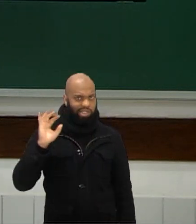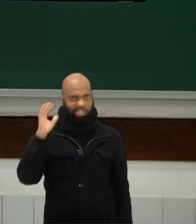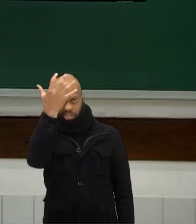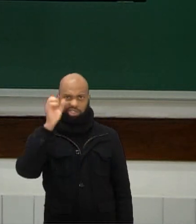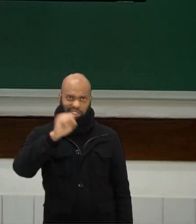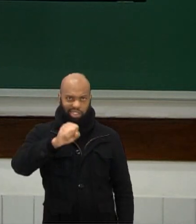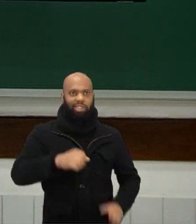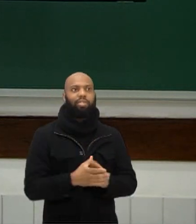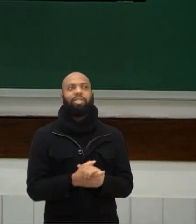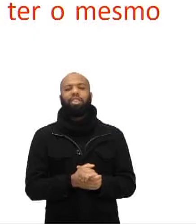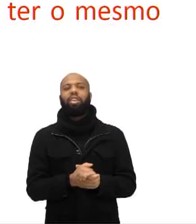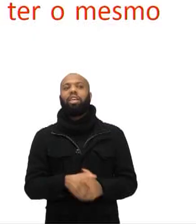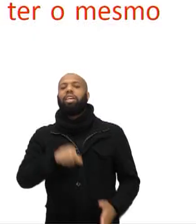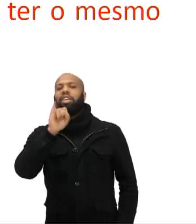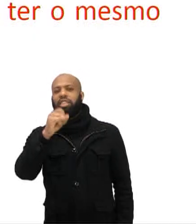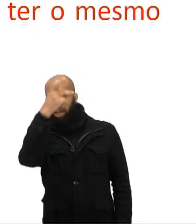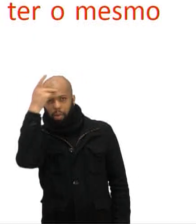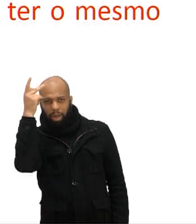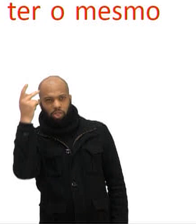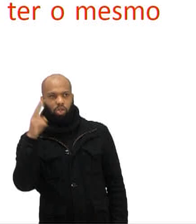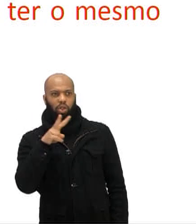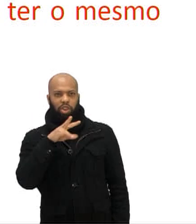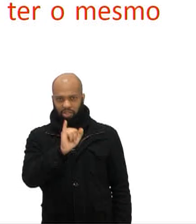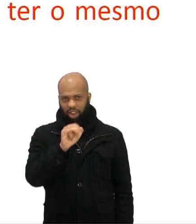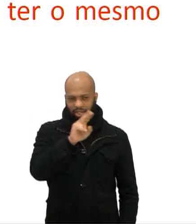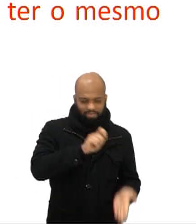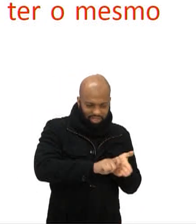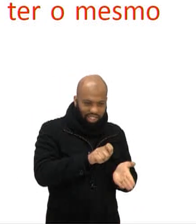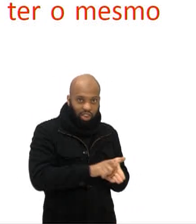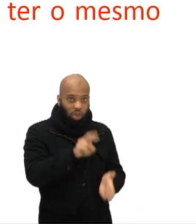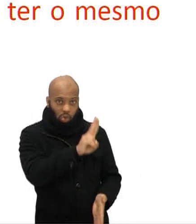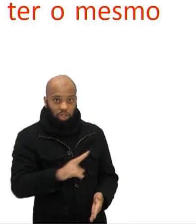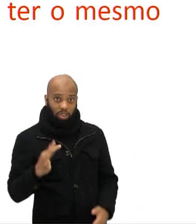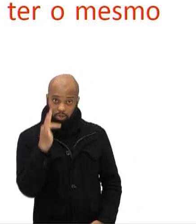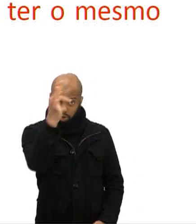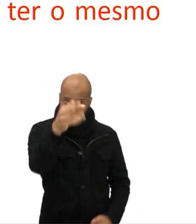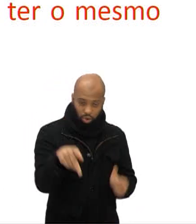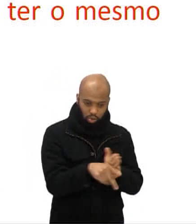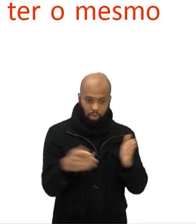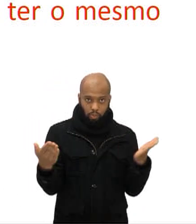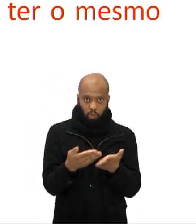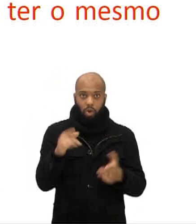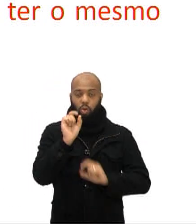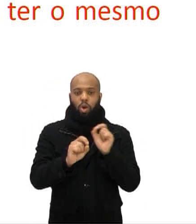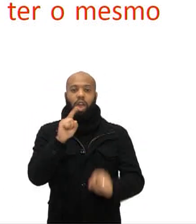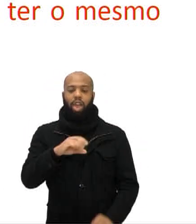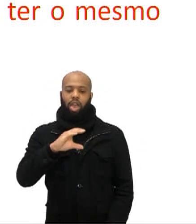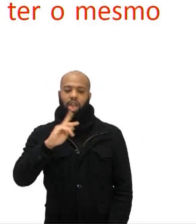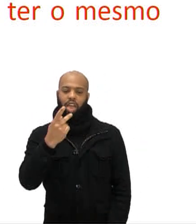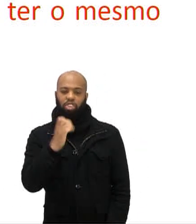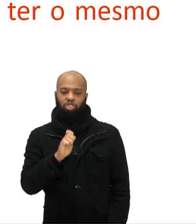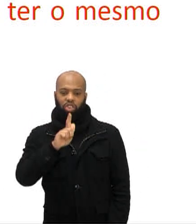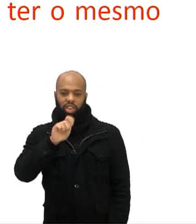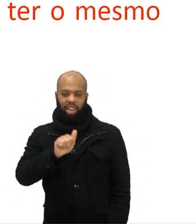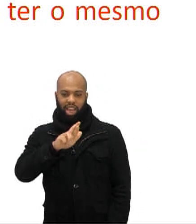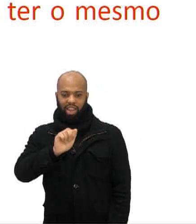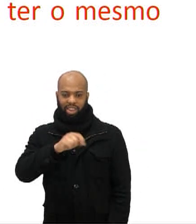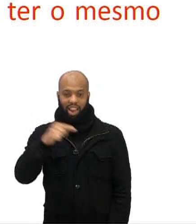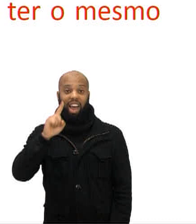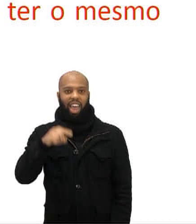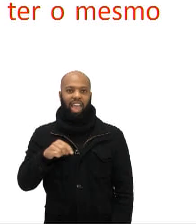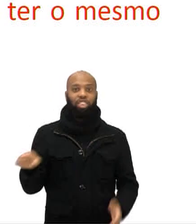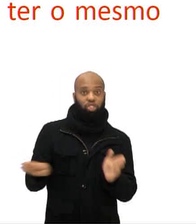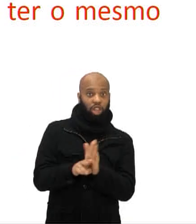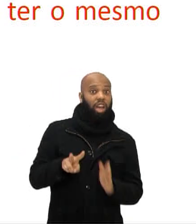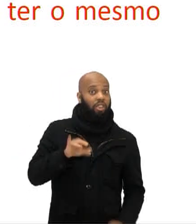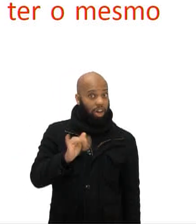acontecer. Se o locutor fizesse uso do futuro do presente, então, que ficaria o chegará, a mensagem poderia não